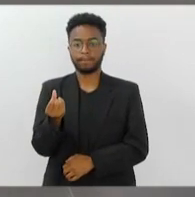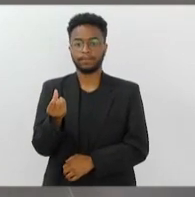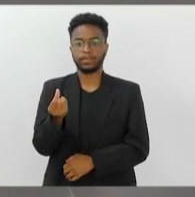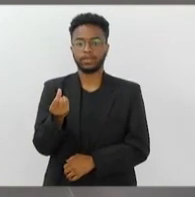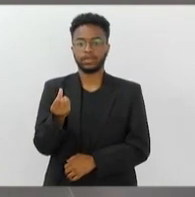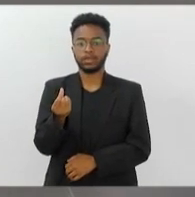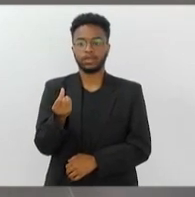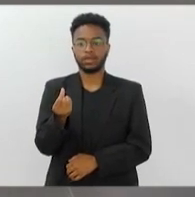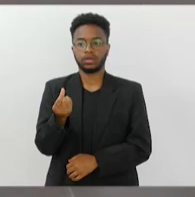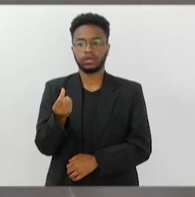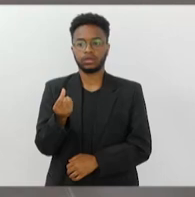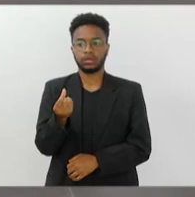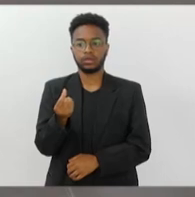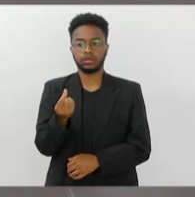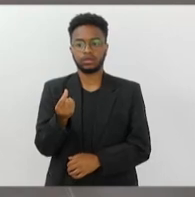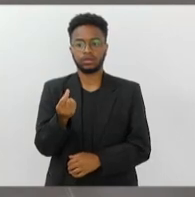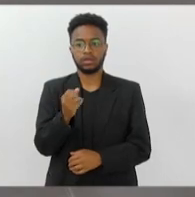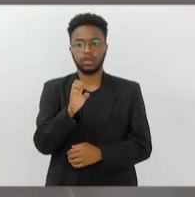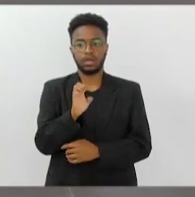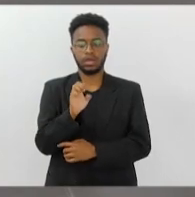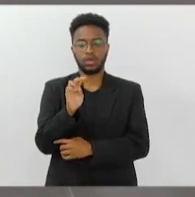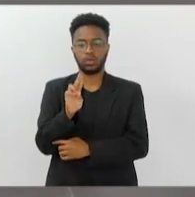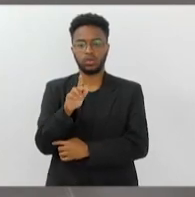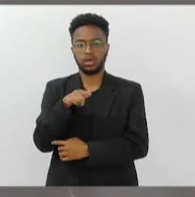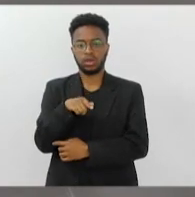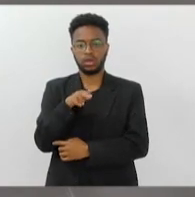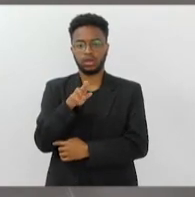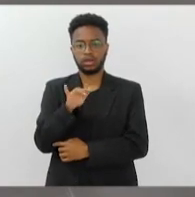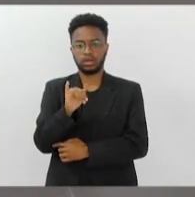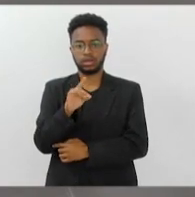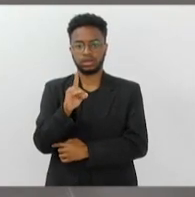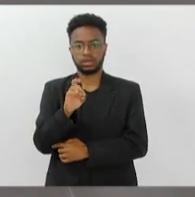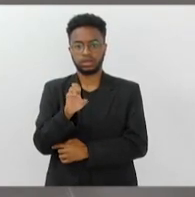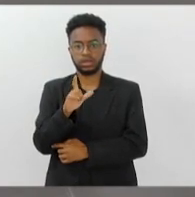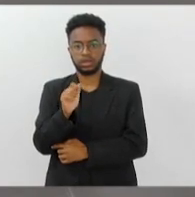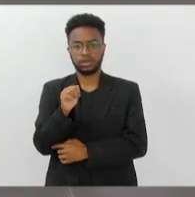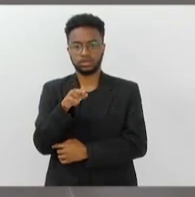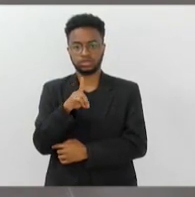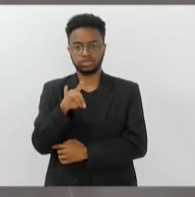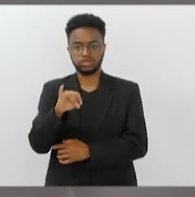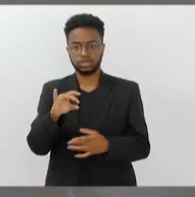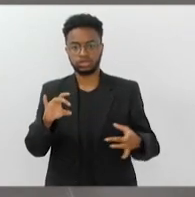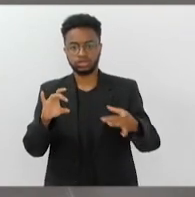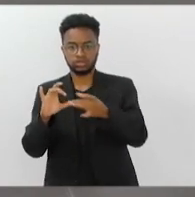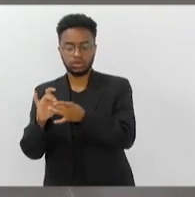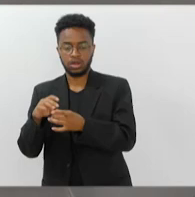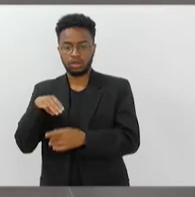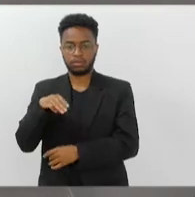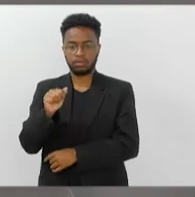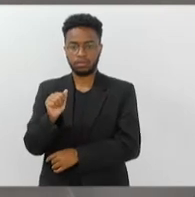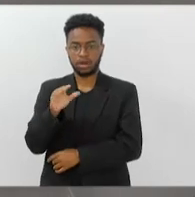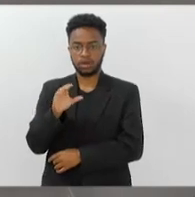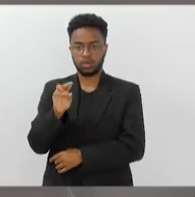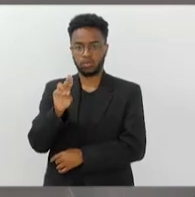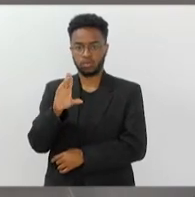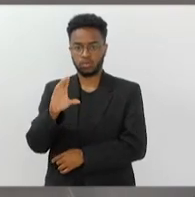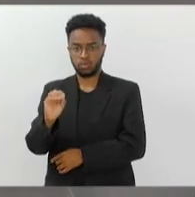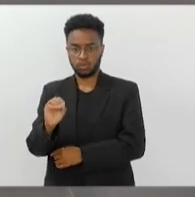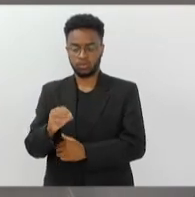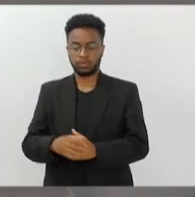de Euclidelândia, no município de Cantagalo, ao município de Macuco, no estado do Rio de Janeiro.